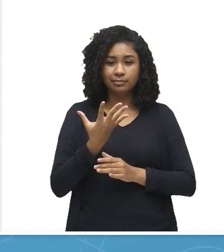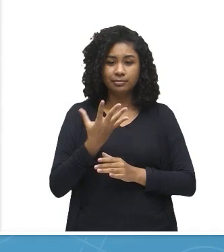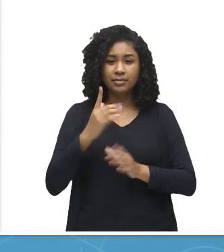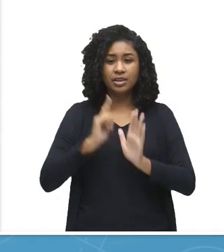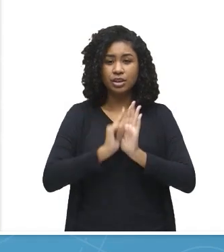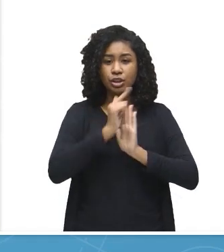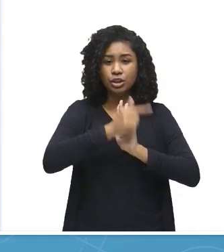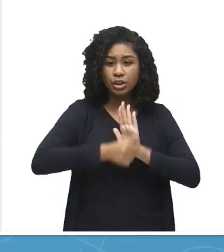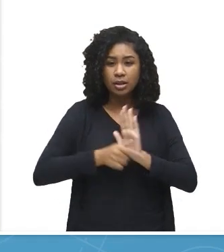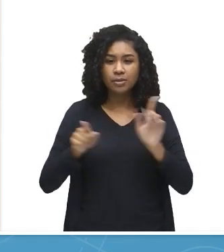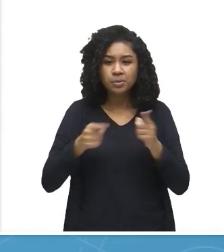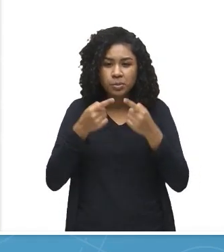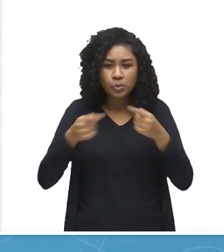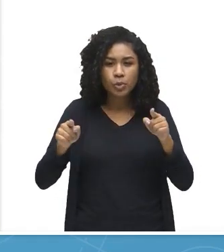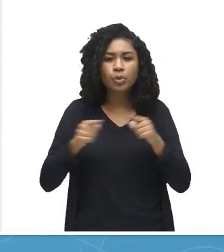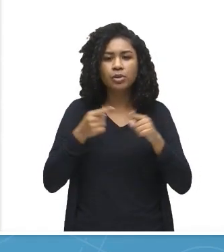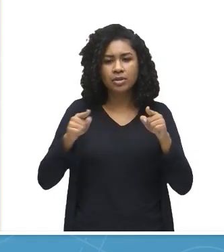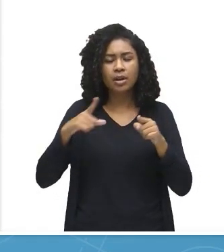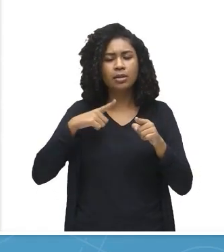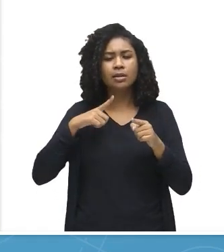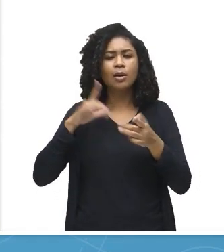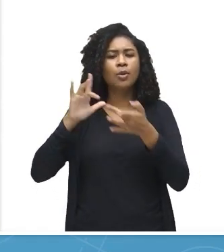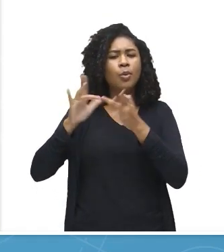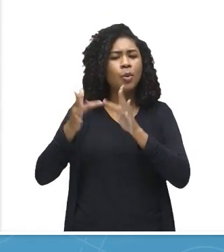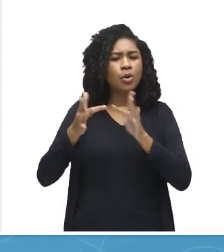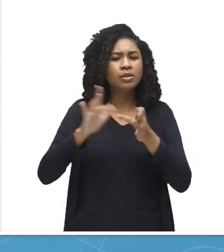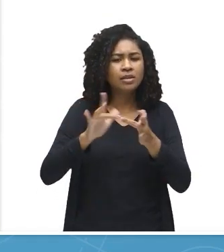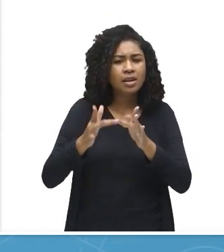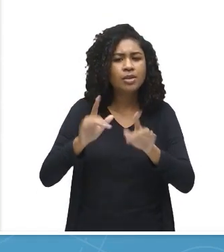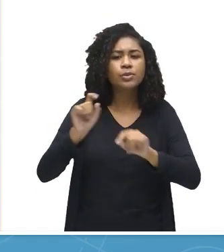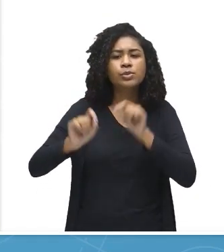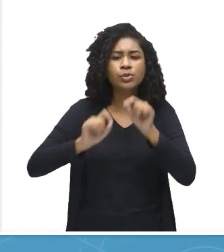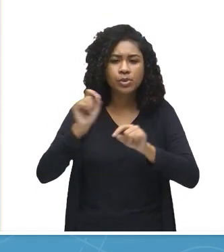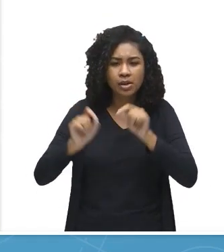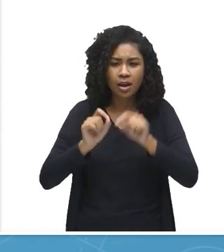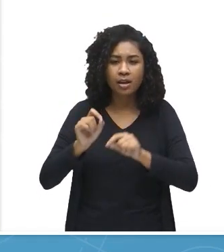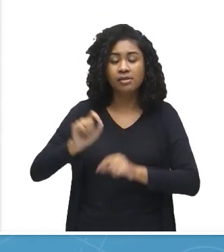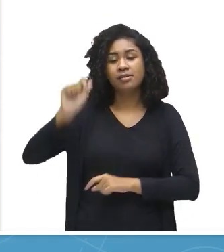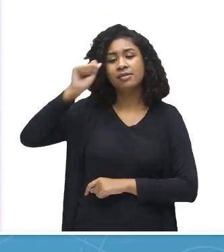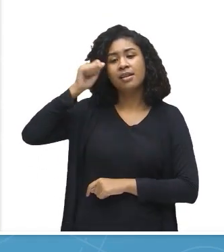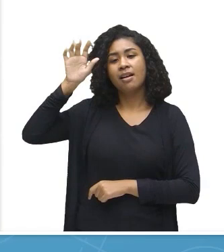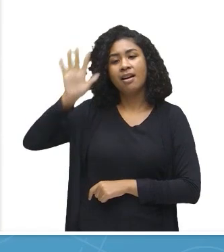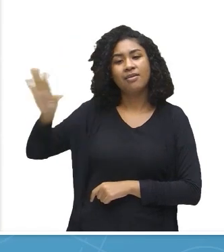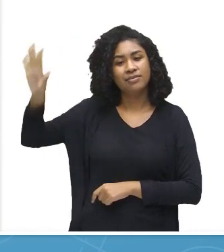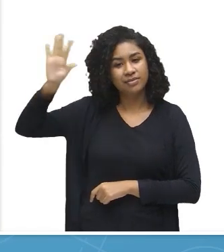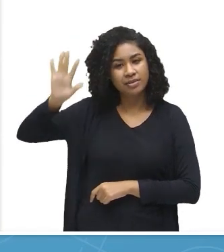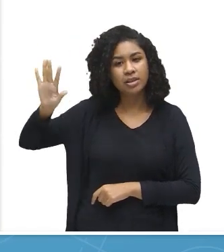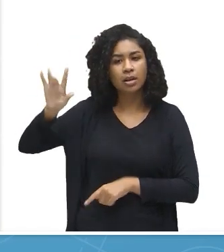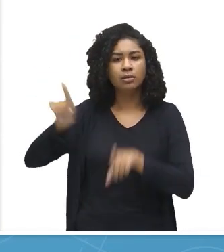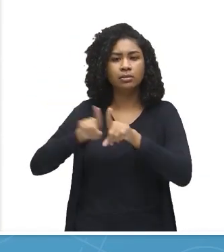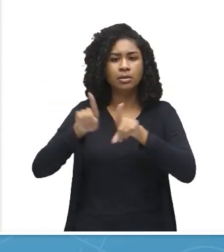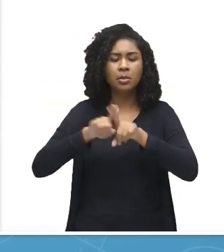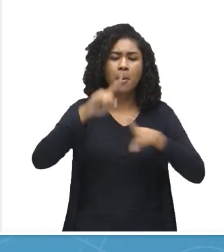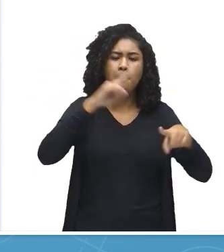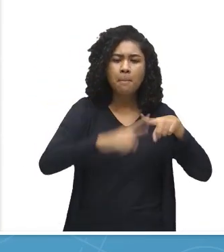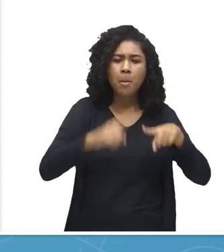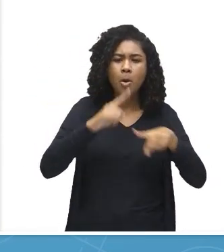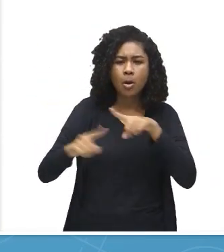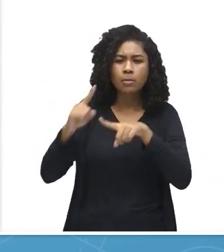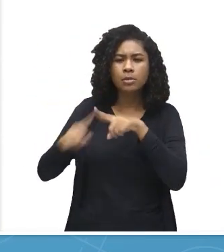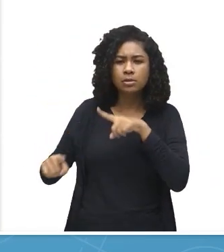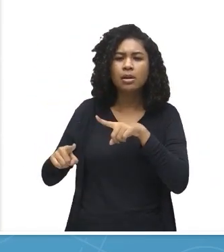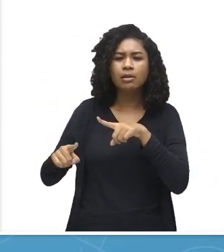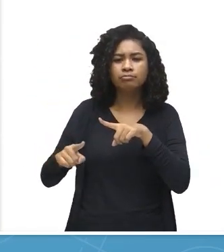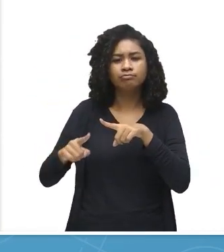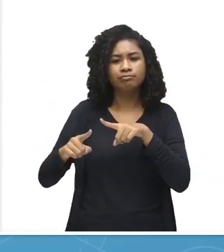né? Ela leva a um contexto da influência africana, assim como as proibições que tiveram remetente ao